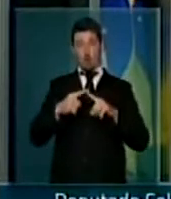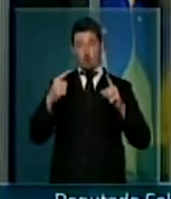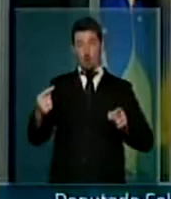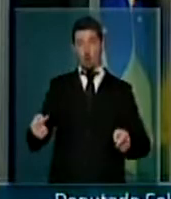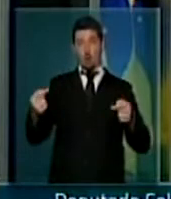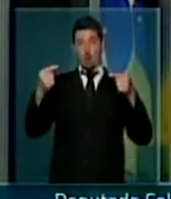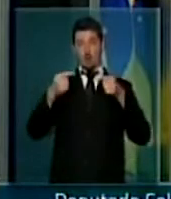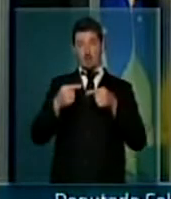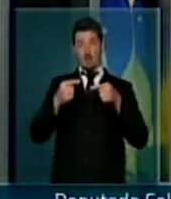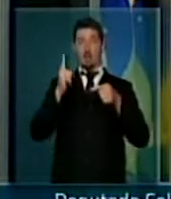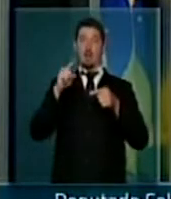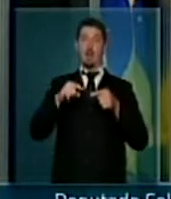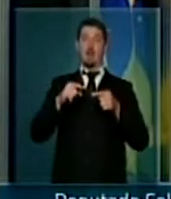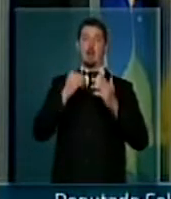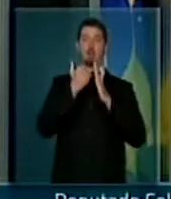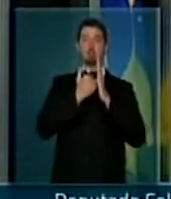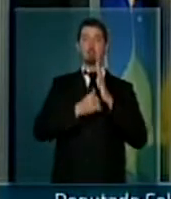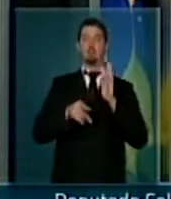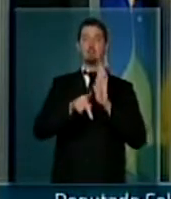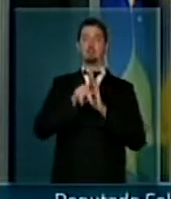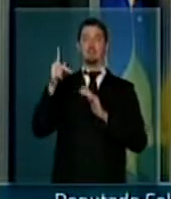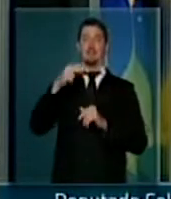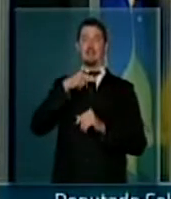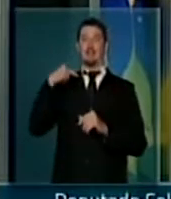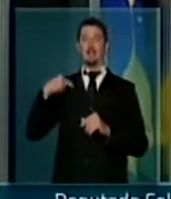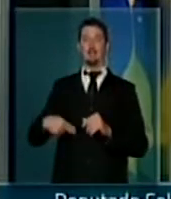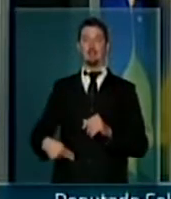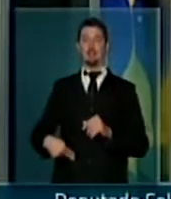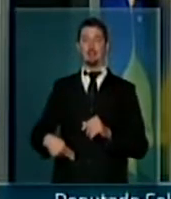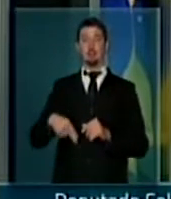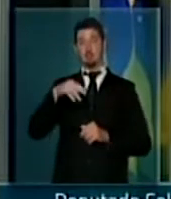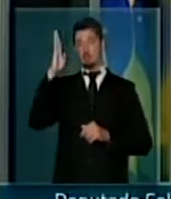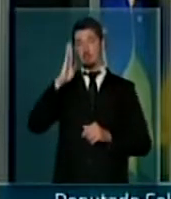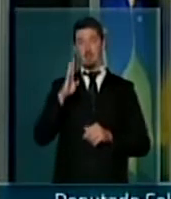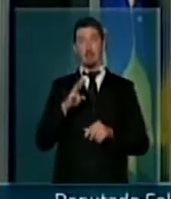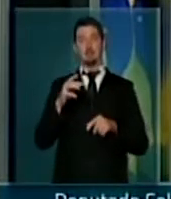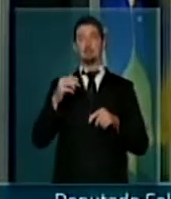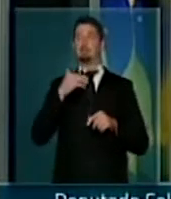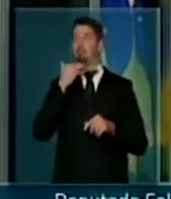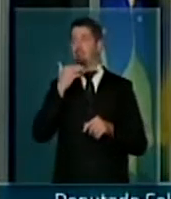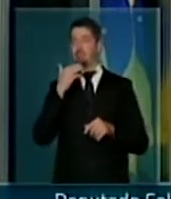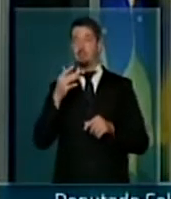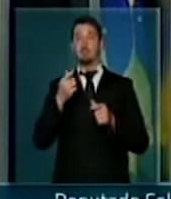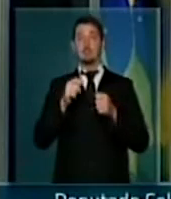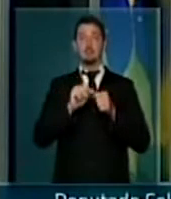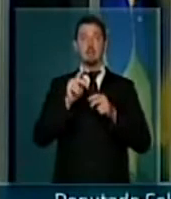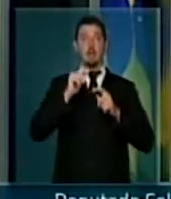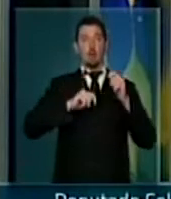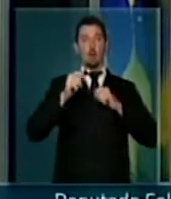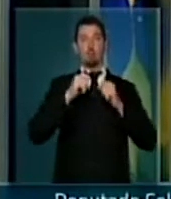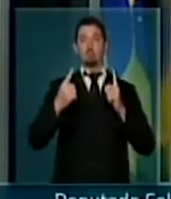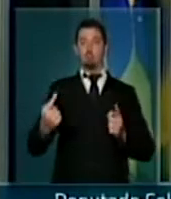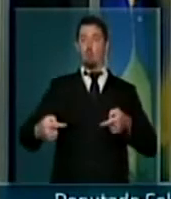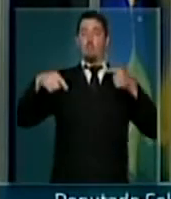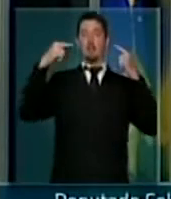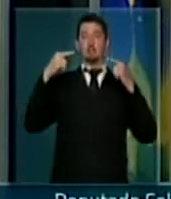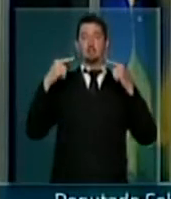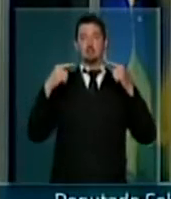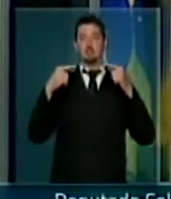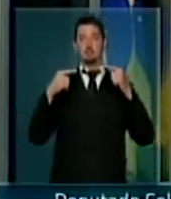são pautados pela China, o Brasil não tem outra saída senão tornar sua economia